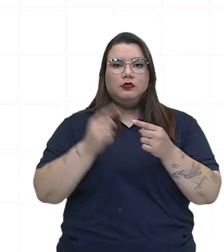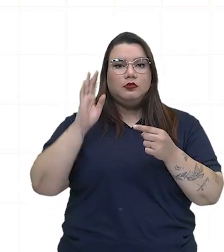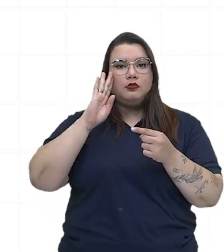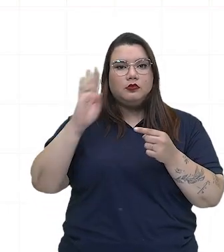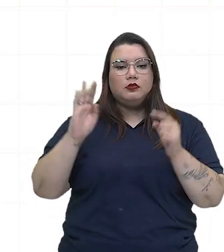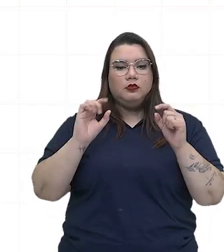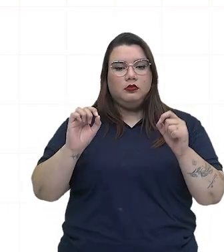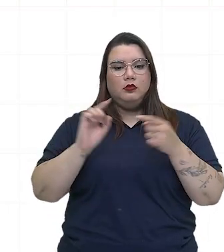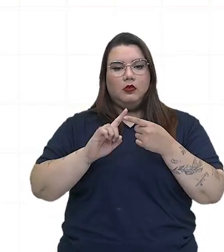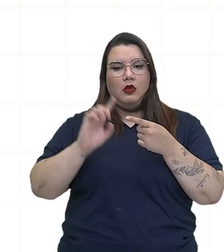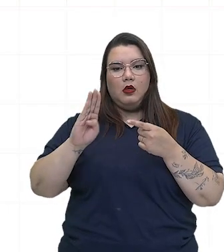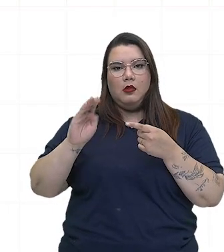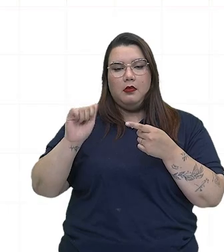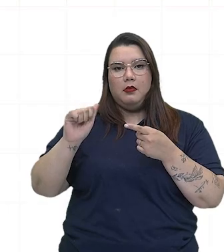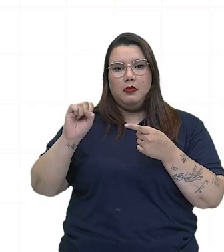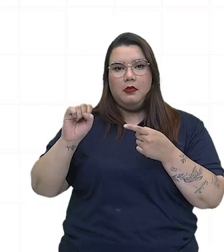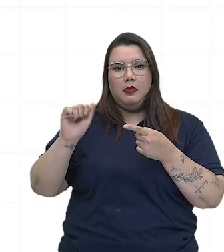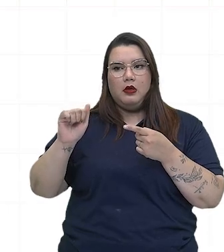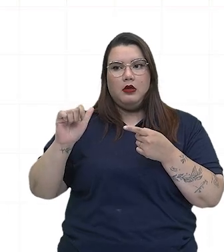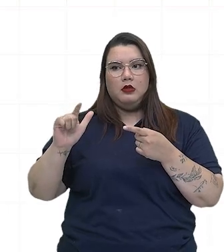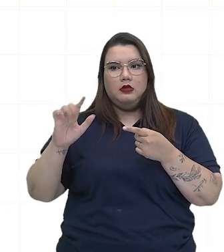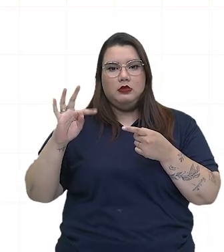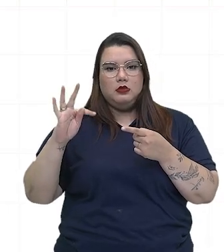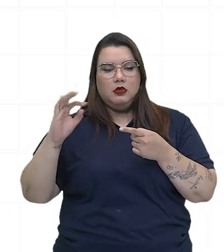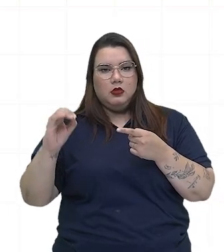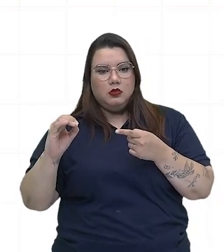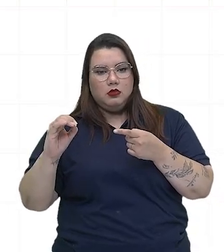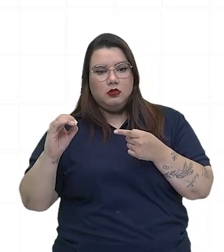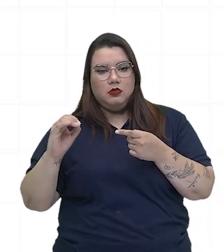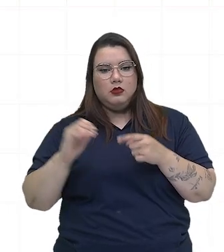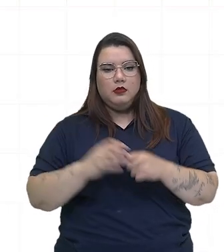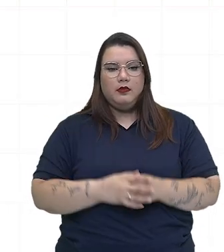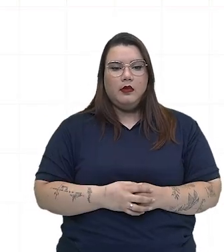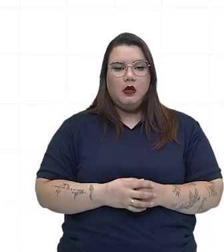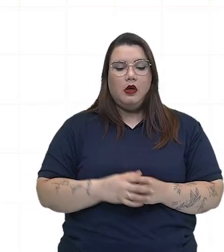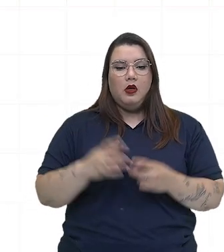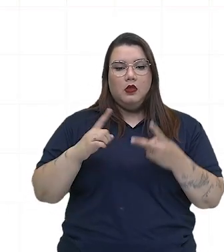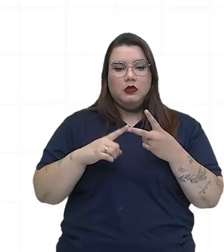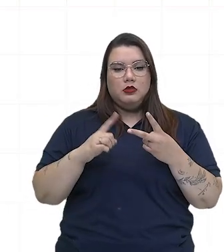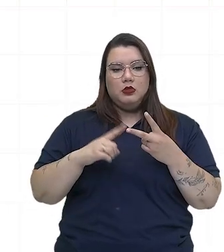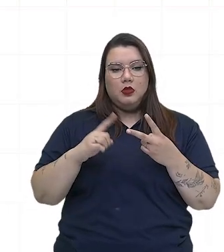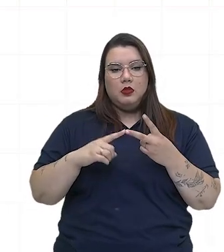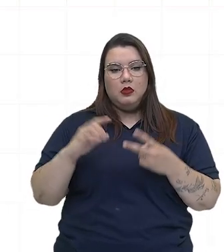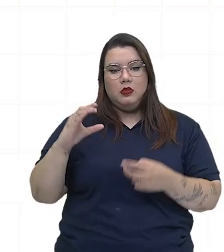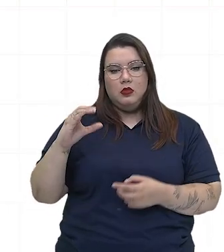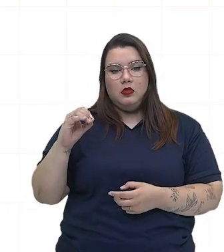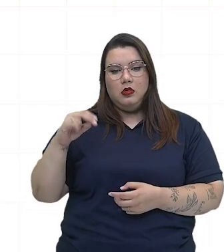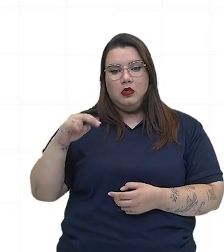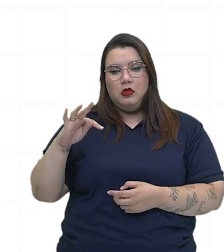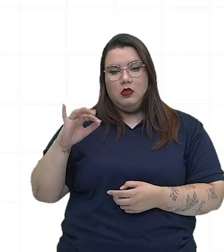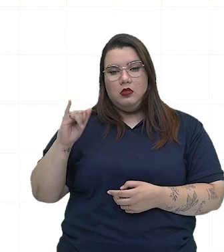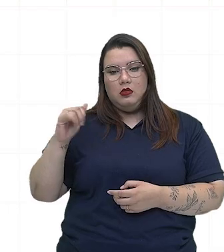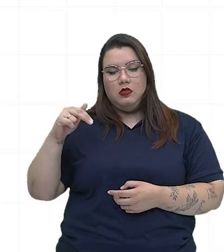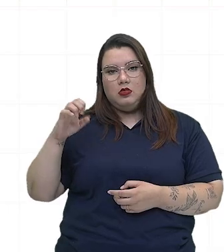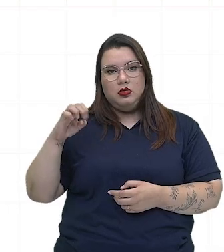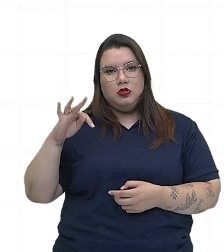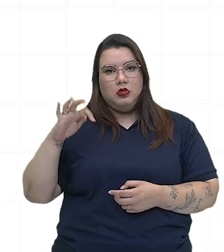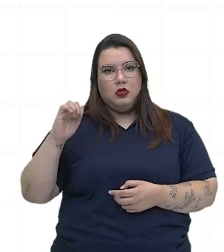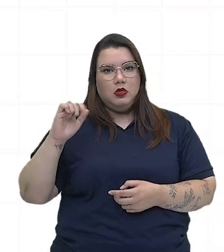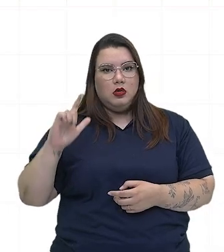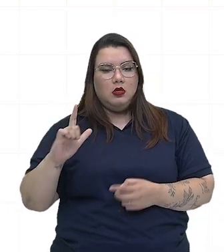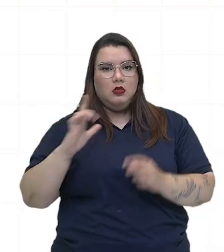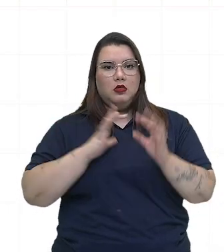principalmente de basalto e a crosta continental, ela é constituída principalmente de